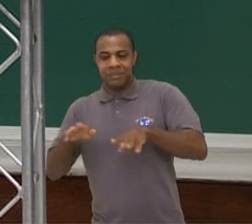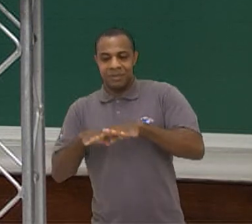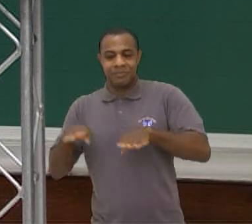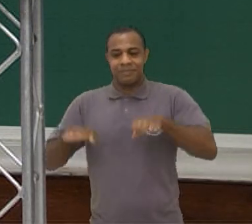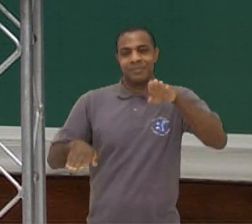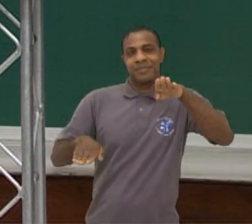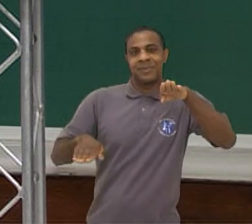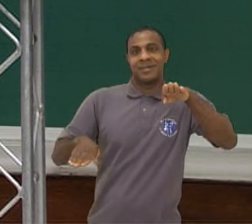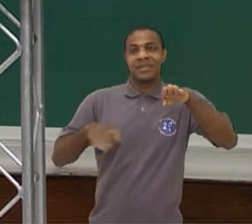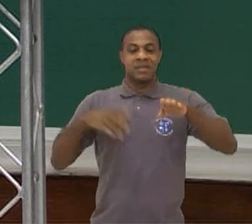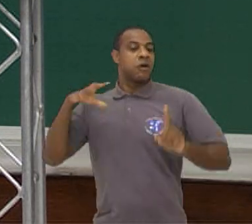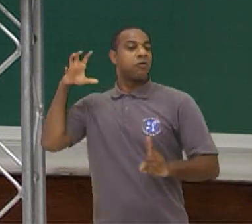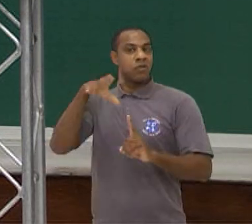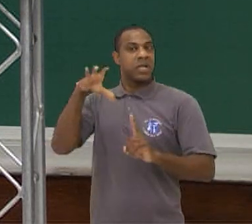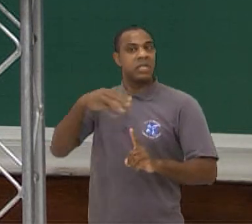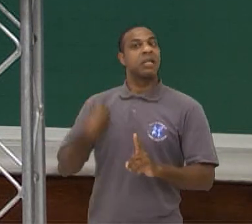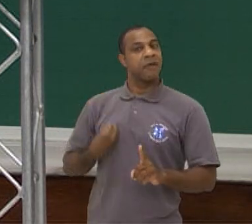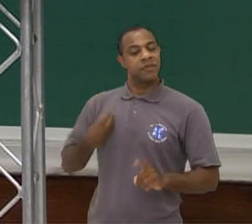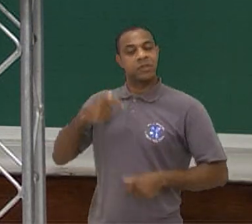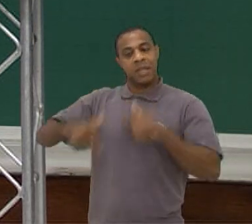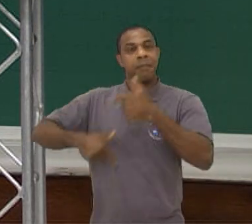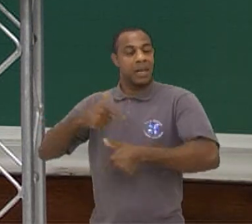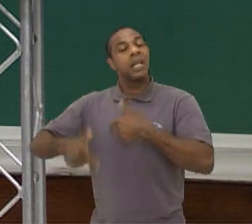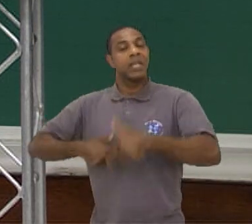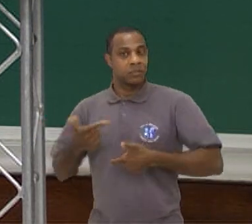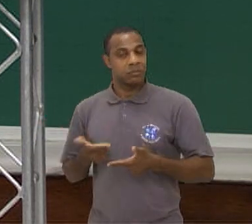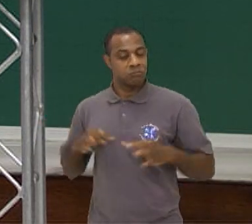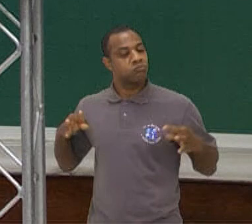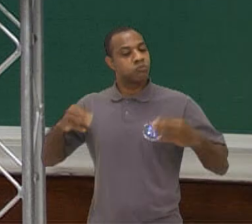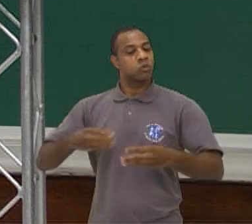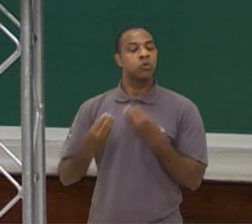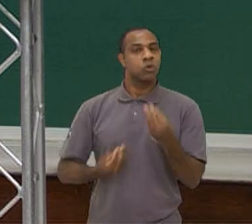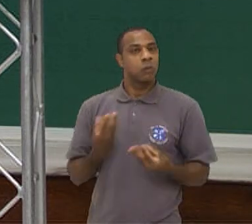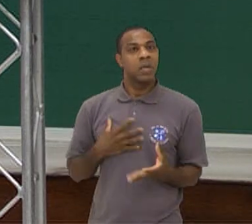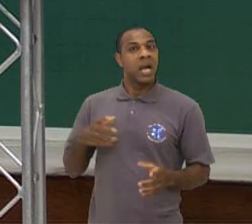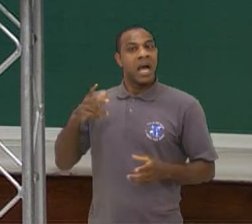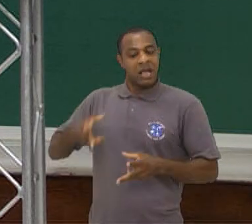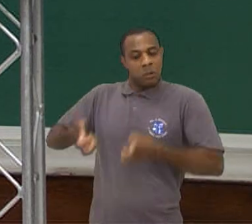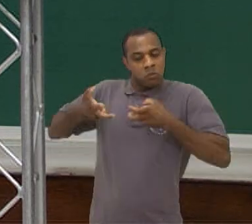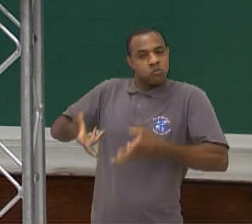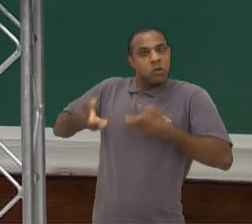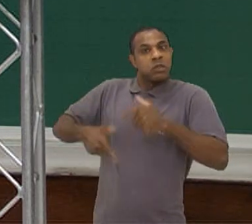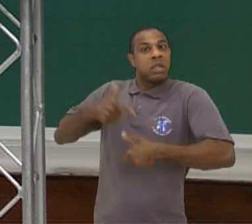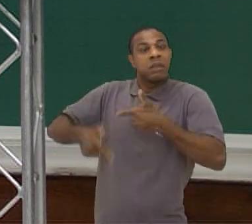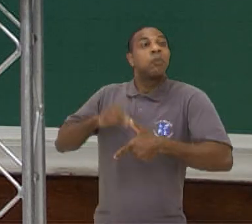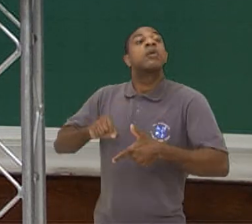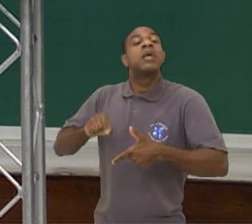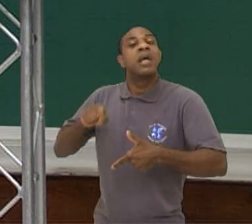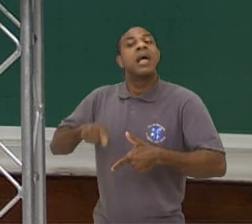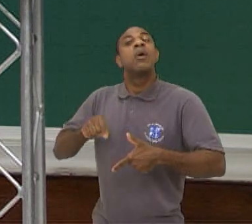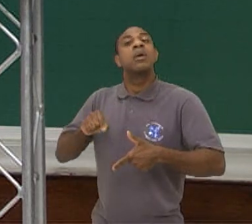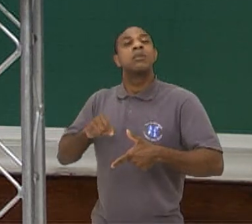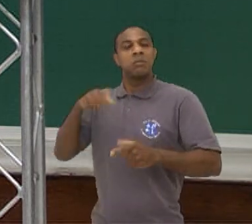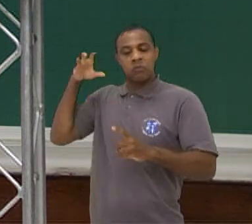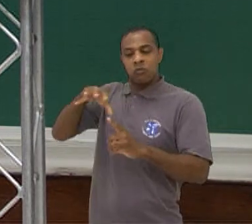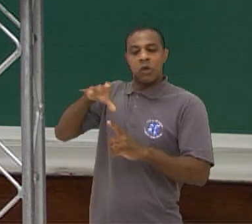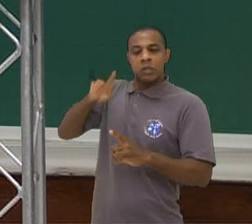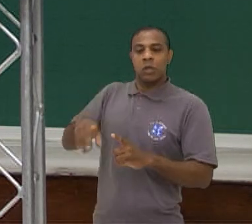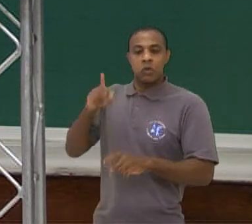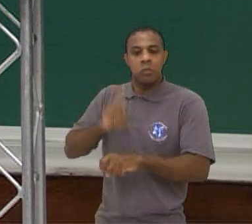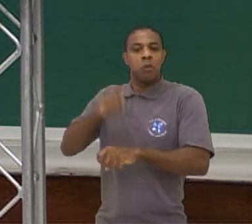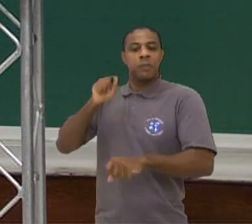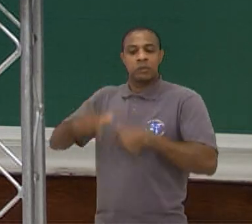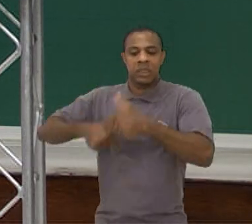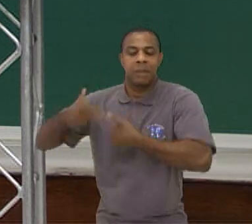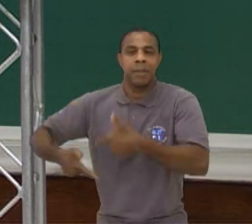ela influencia a vida do trabalhador como um todo. Tá? A exploração do trabalho, ela não influencia apenas no momento